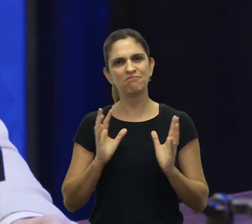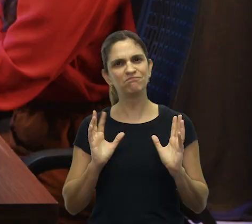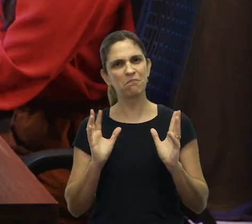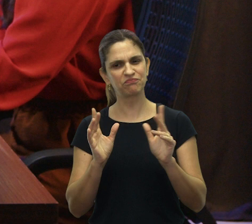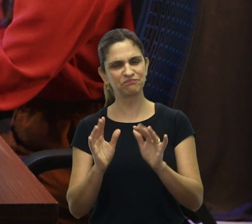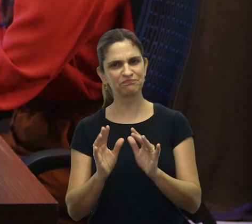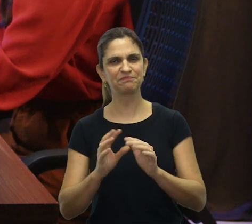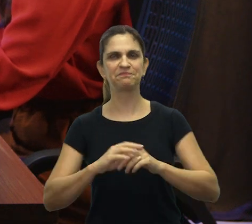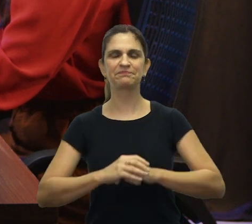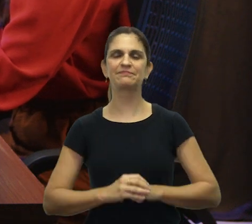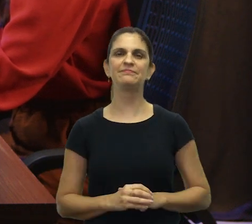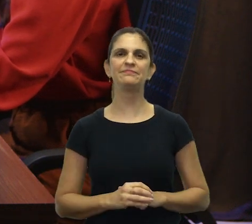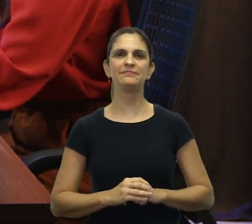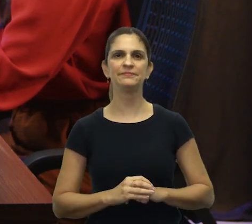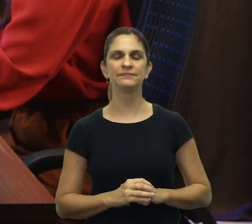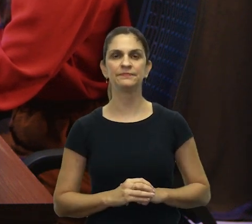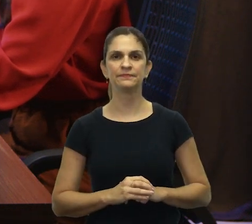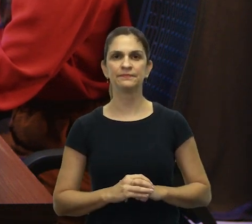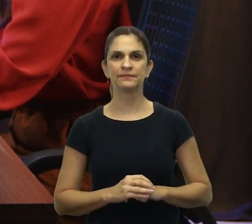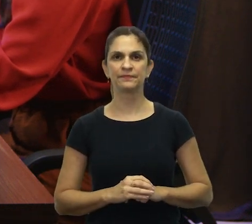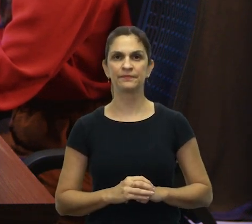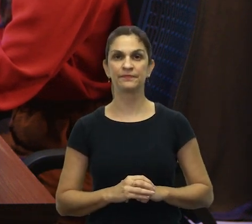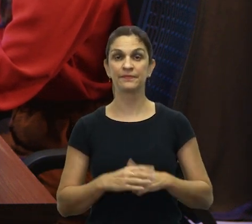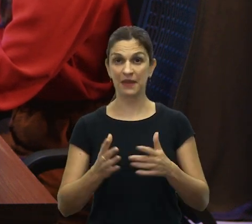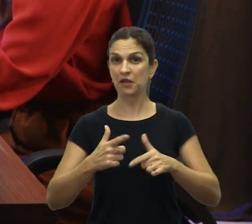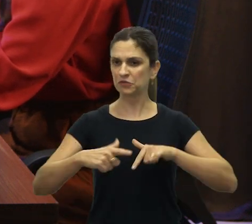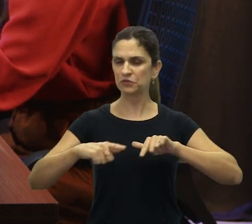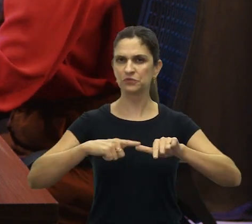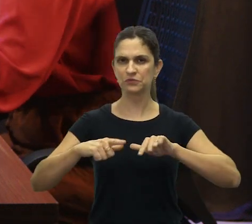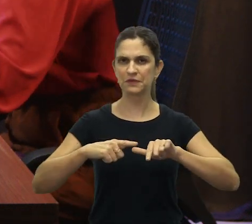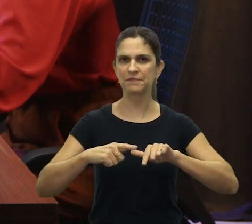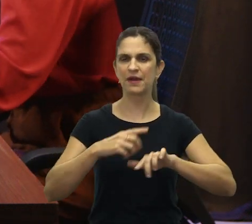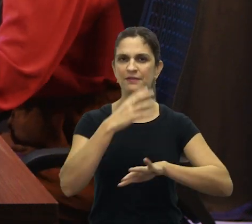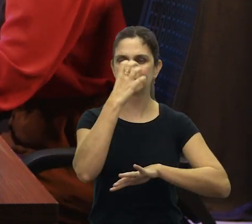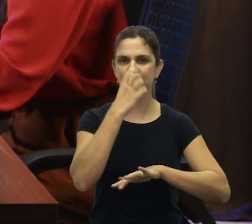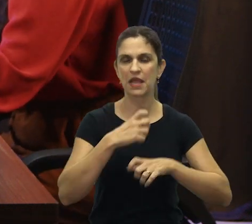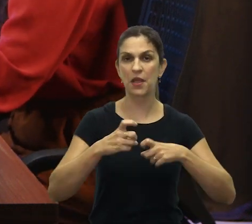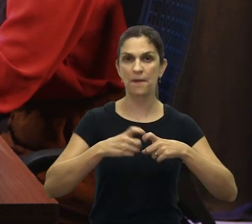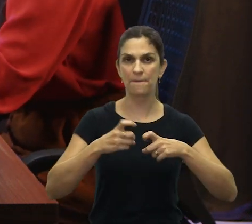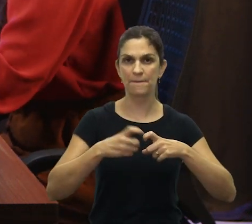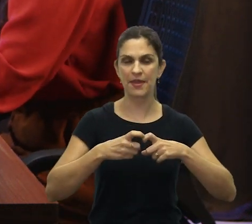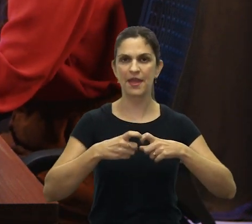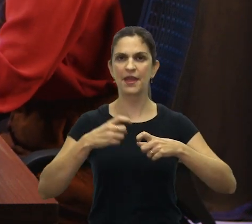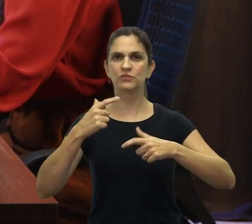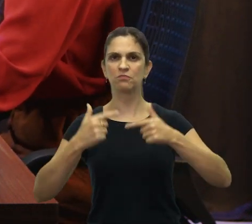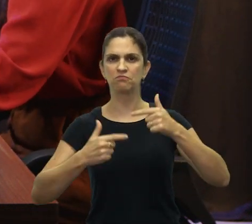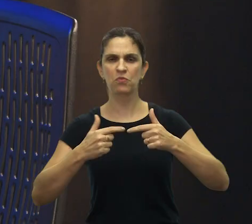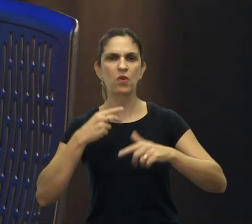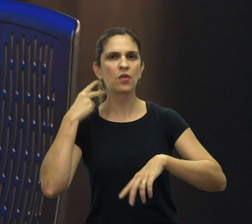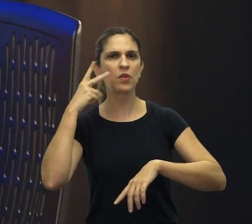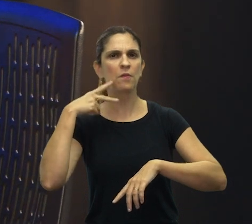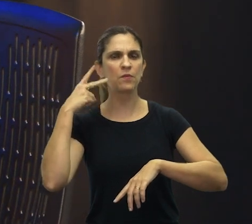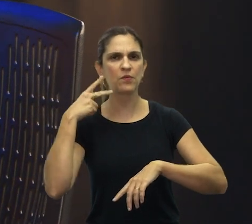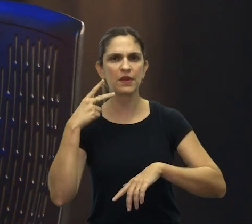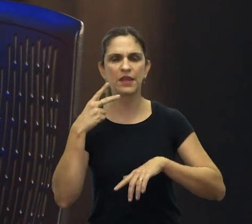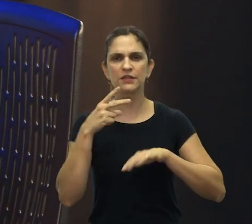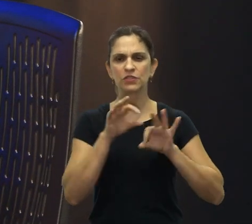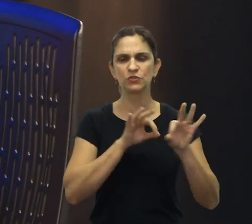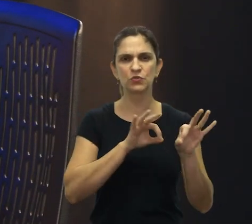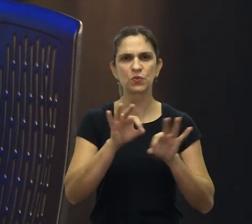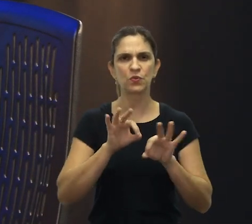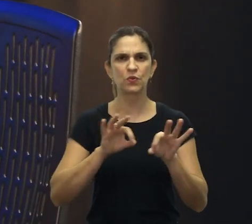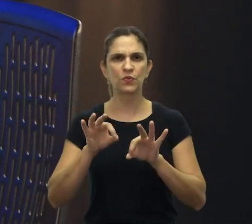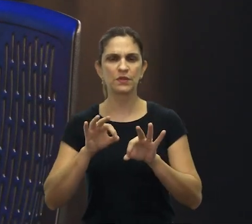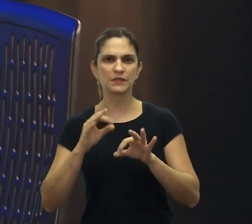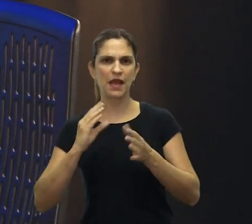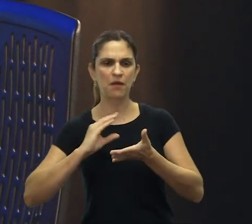nosso projeto. E você, além de toda essa sua dedicação como médico, como parlamentar, nessa articulação política